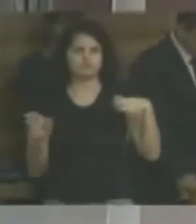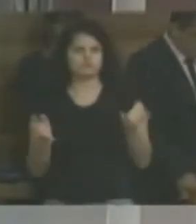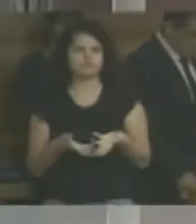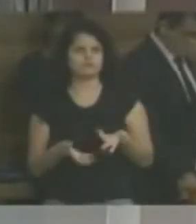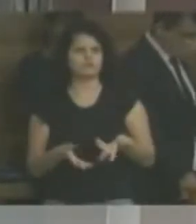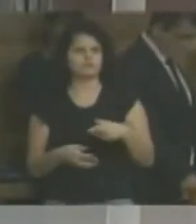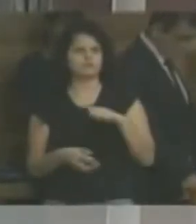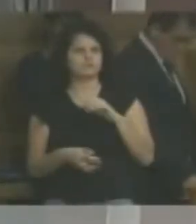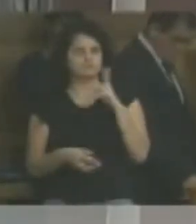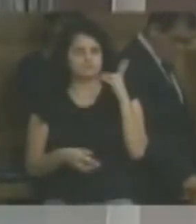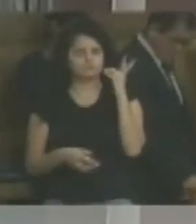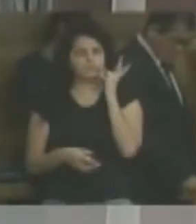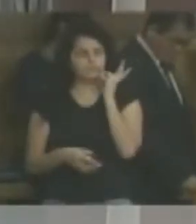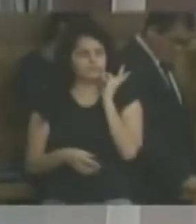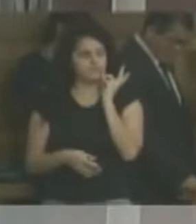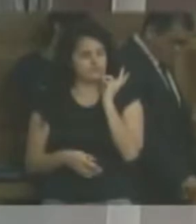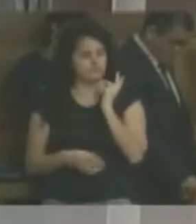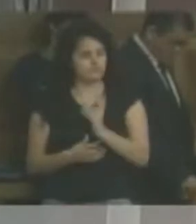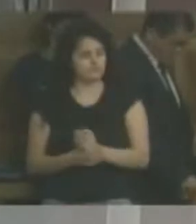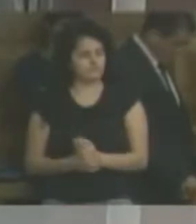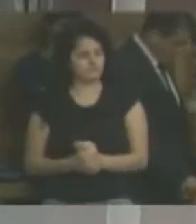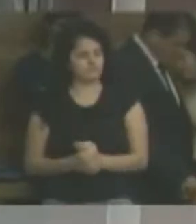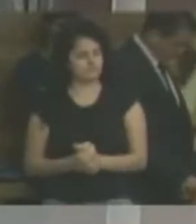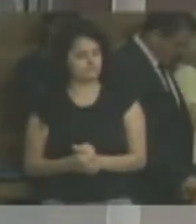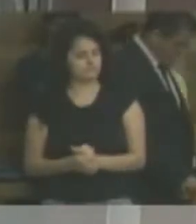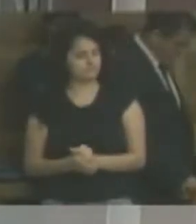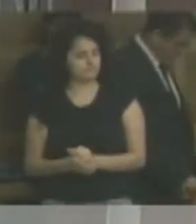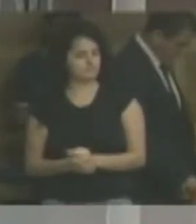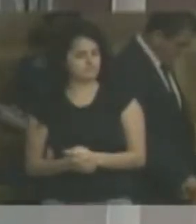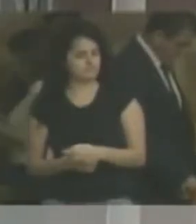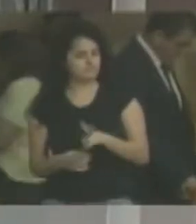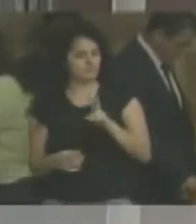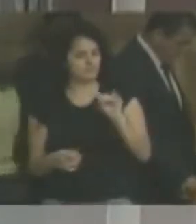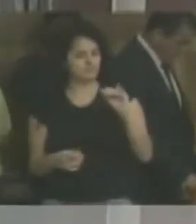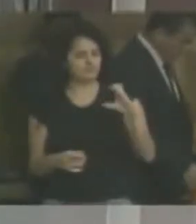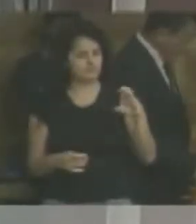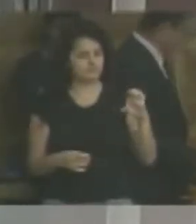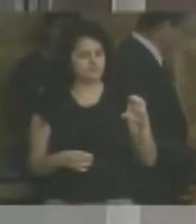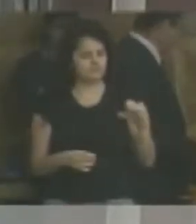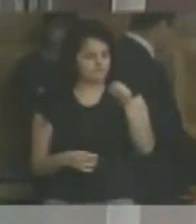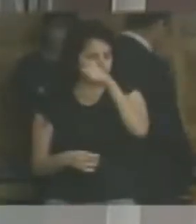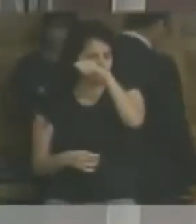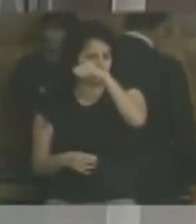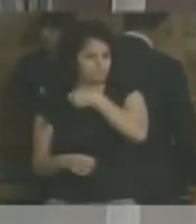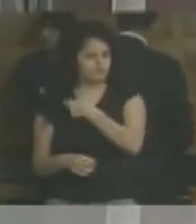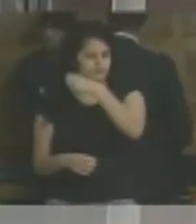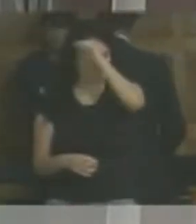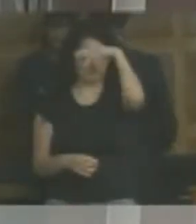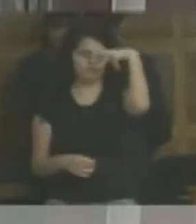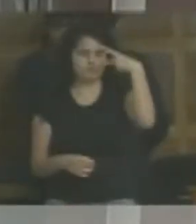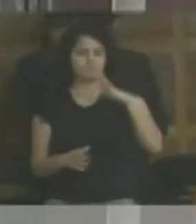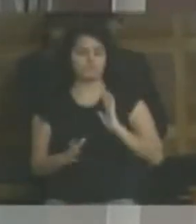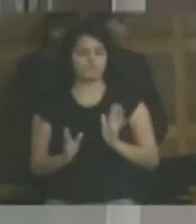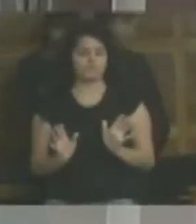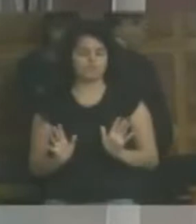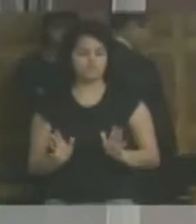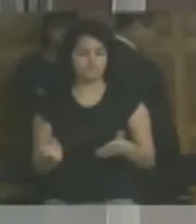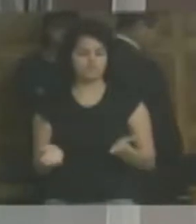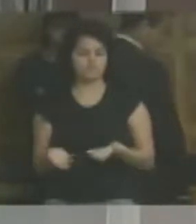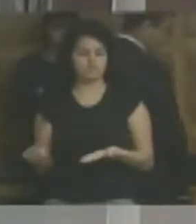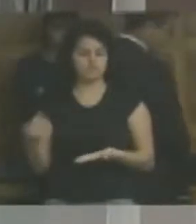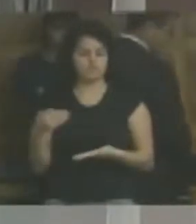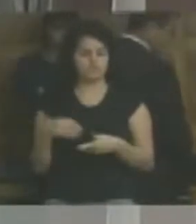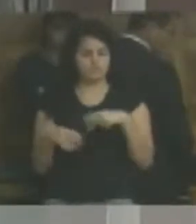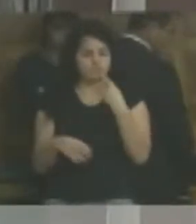que já passaram por essa casa, um ilustre que já foi até vice-prefeito, né? E, na verdade, hoje eu venho fazer um pouco do